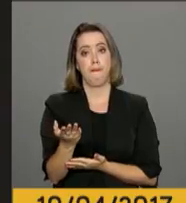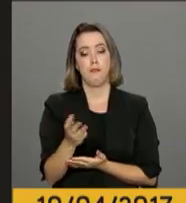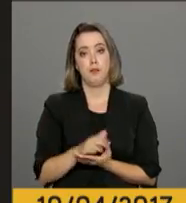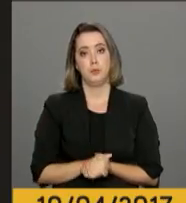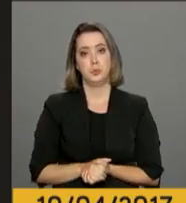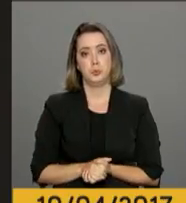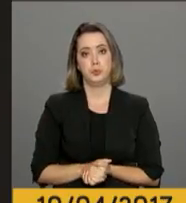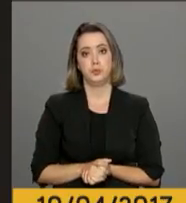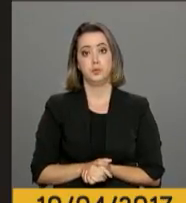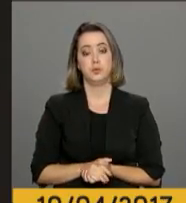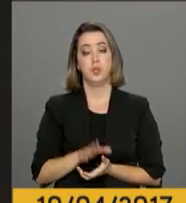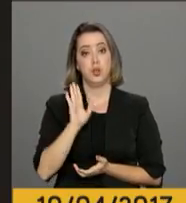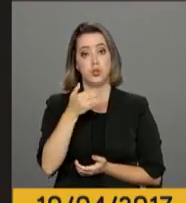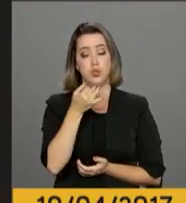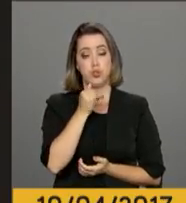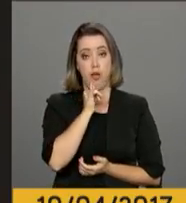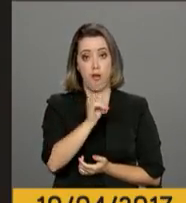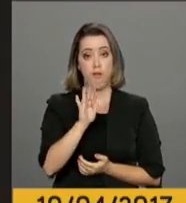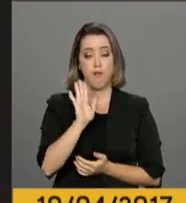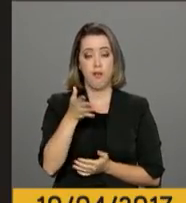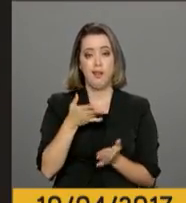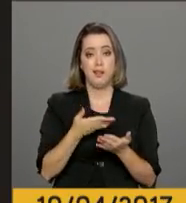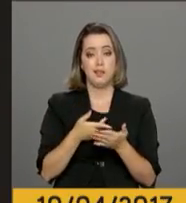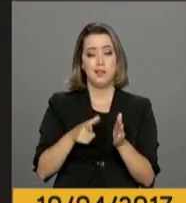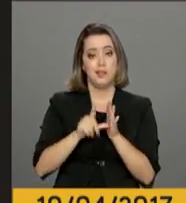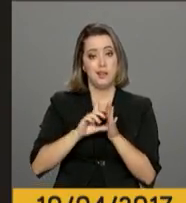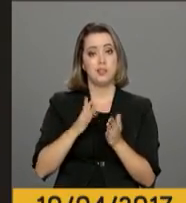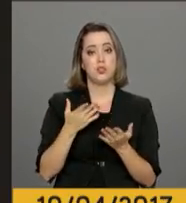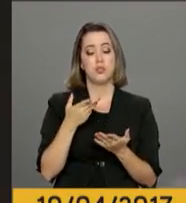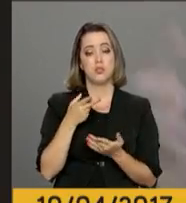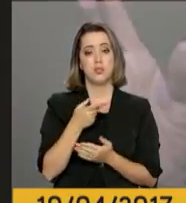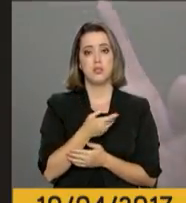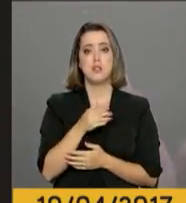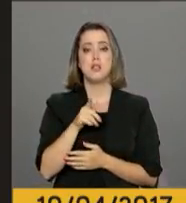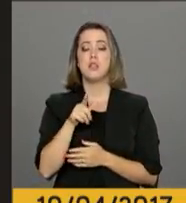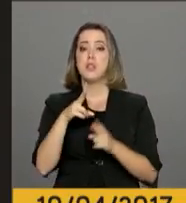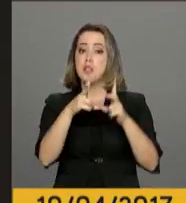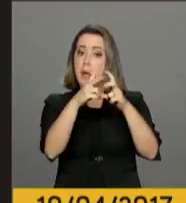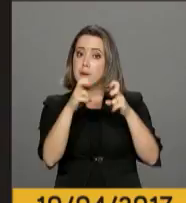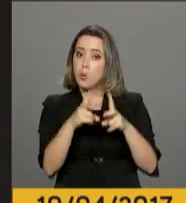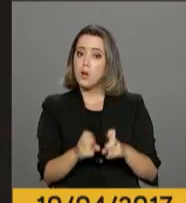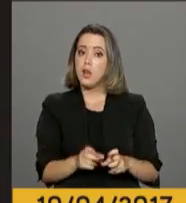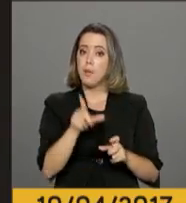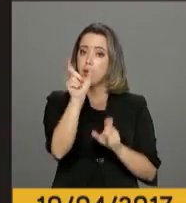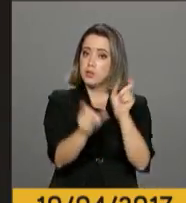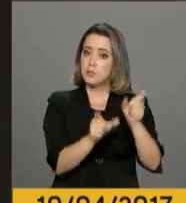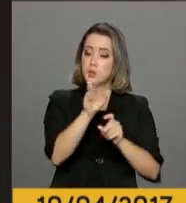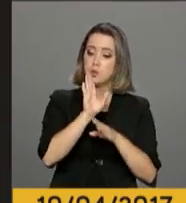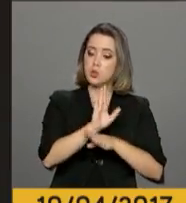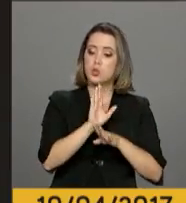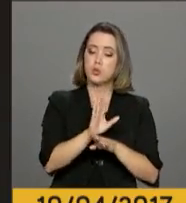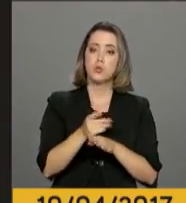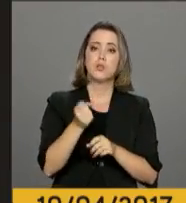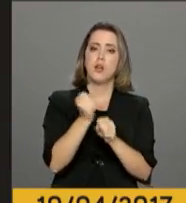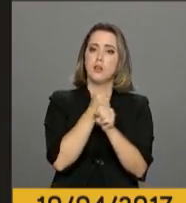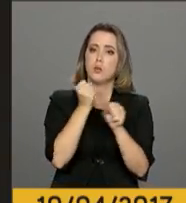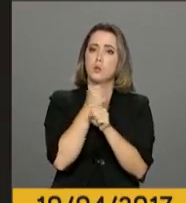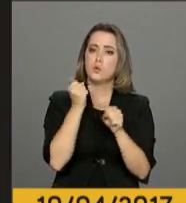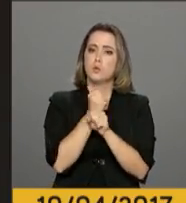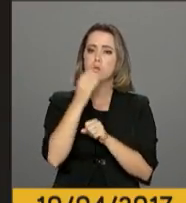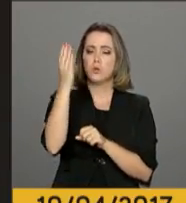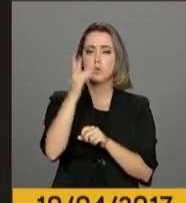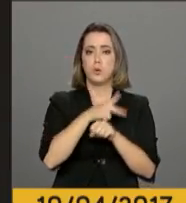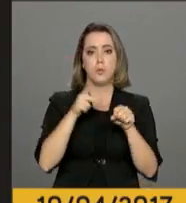como eu disse no início da minha fala, se os libaneses ajudaram a construir